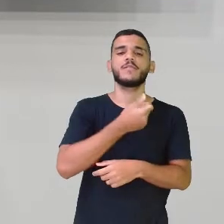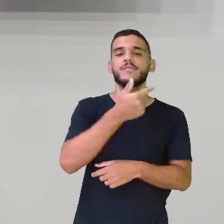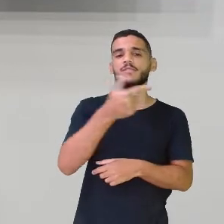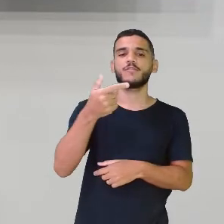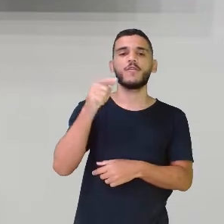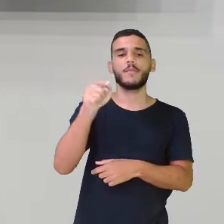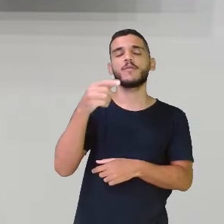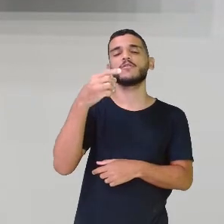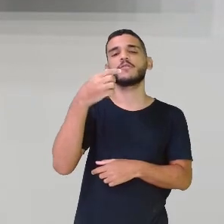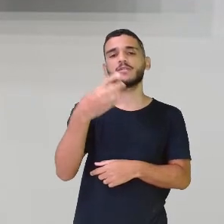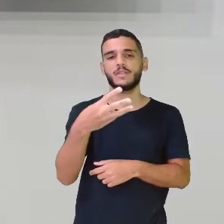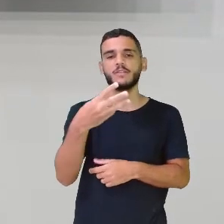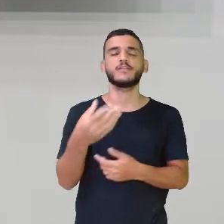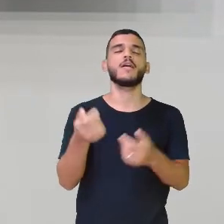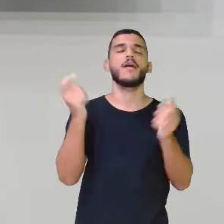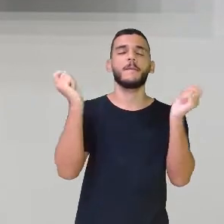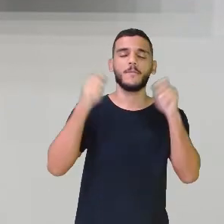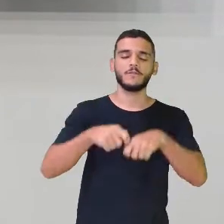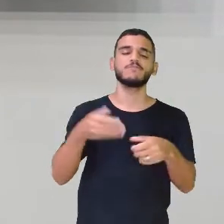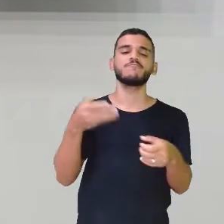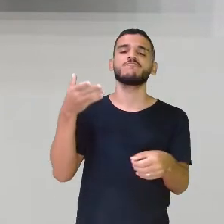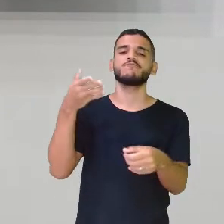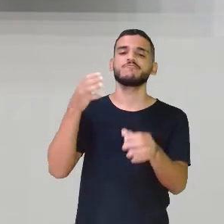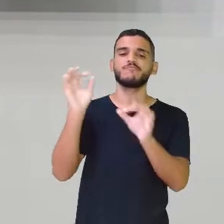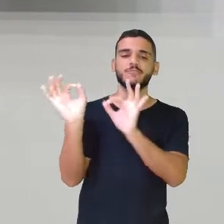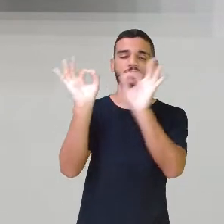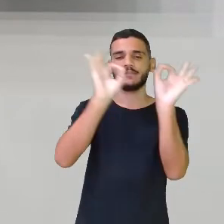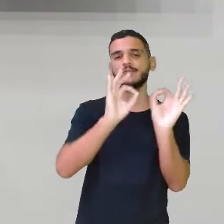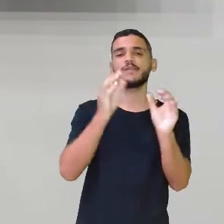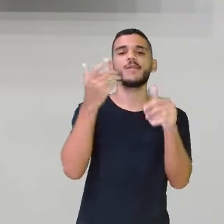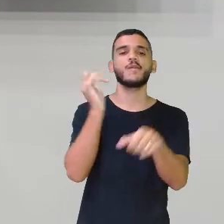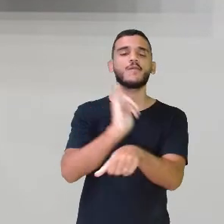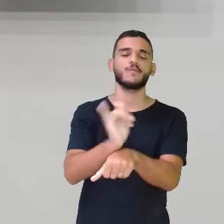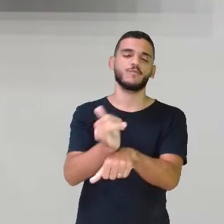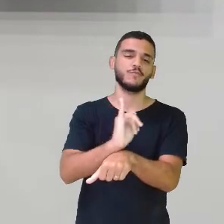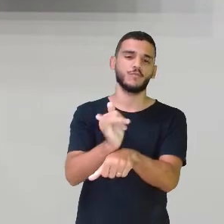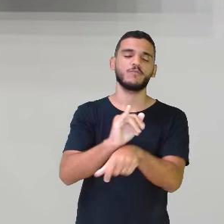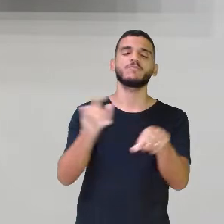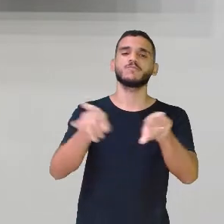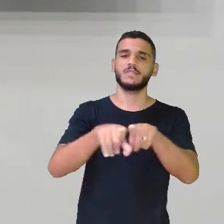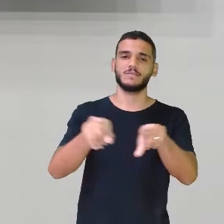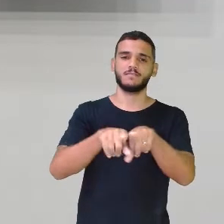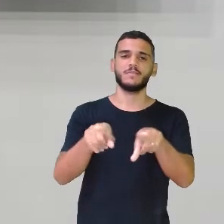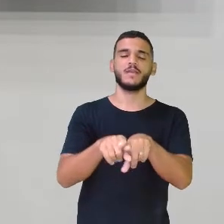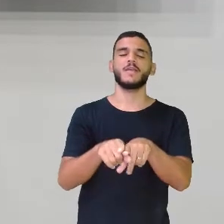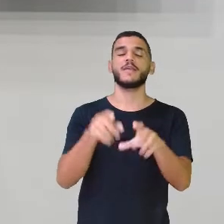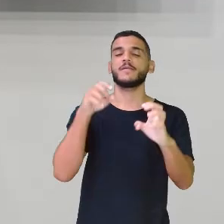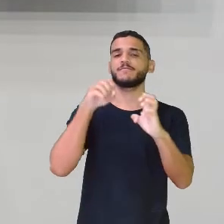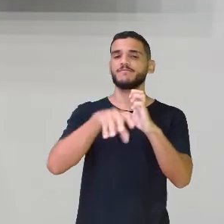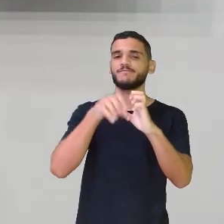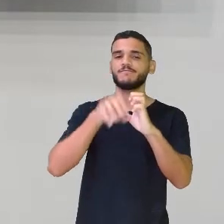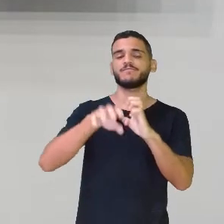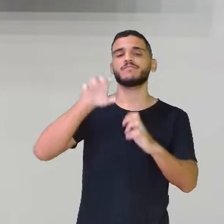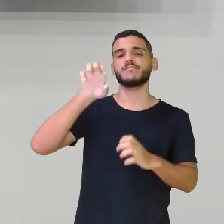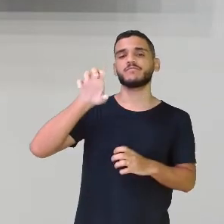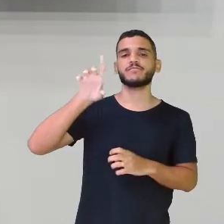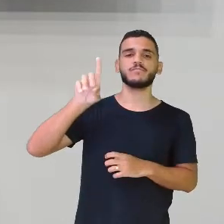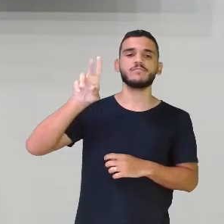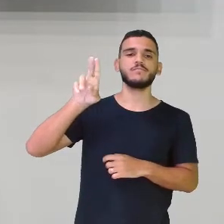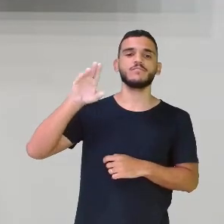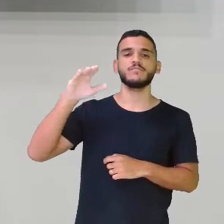pode acompanhar as aulas do Educa Recife pelo YouTube, canal Educa Recife. As aulas ficam disponíveis